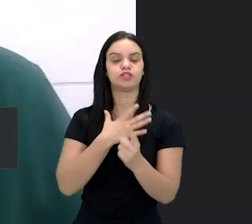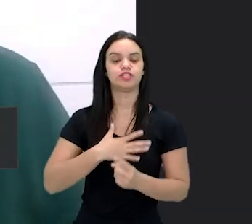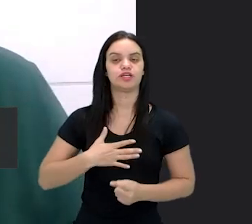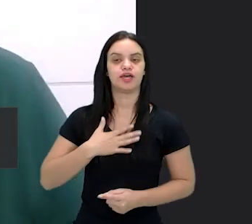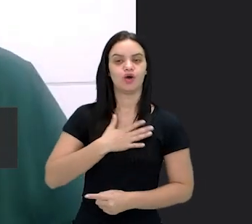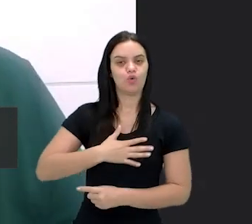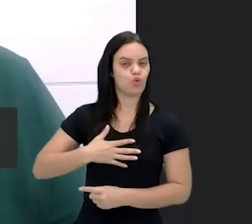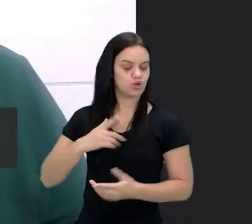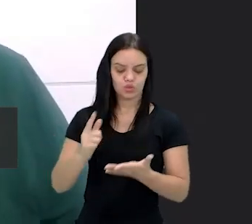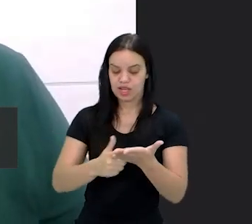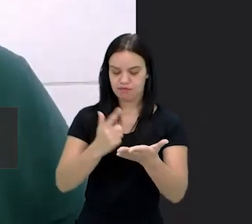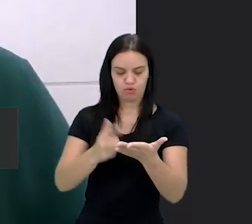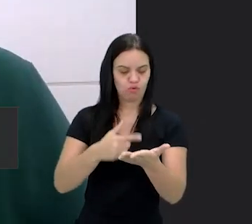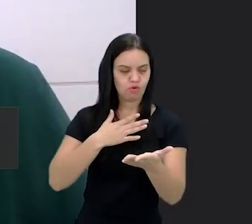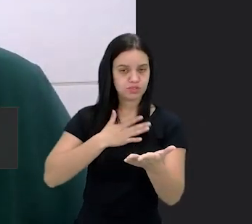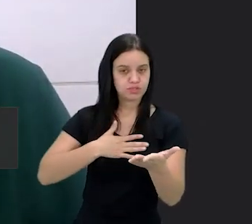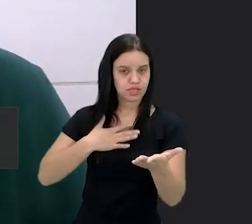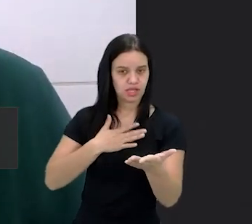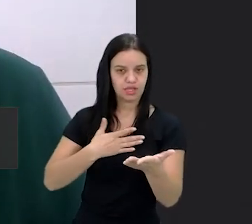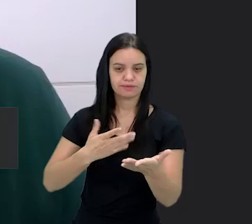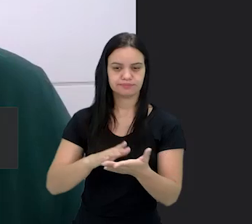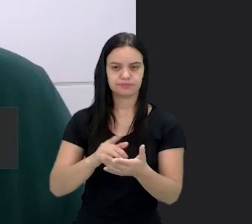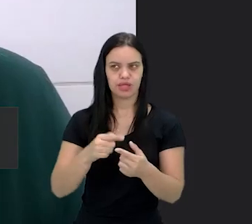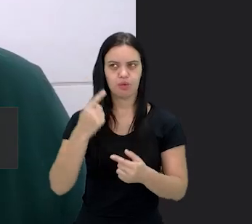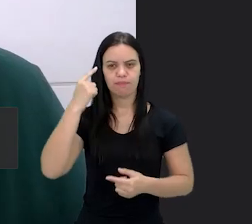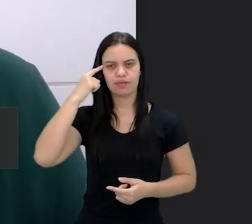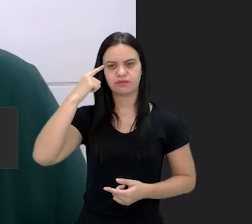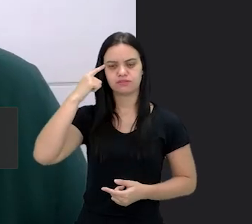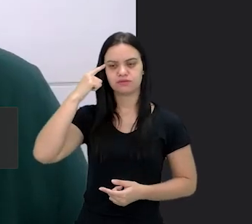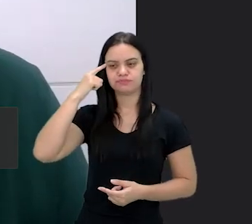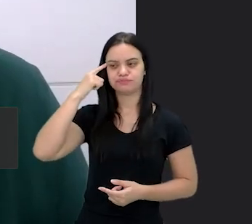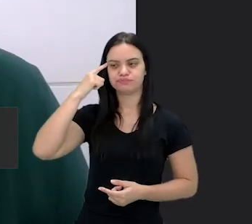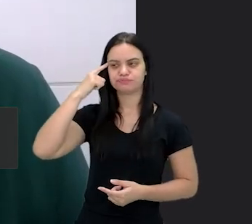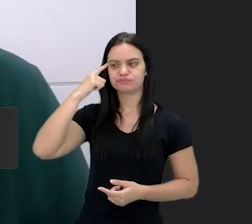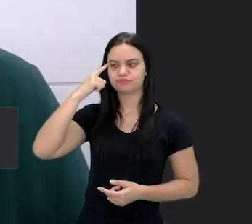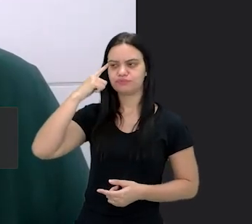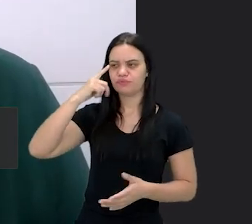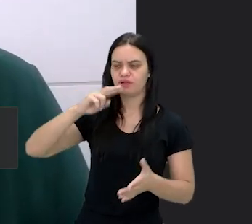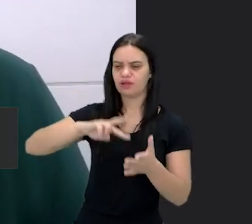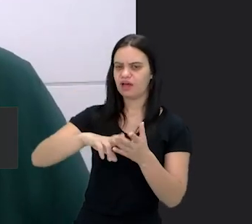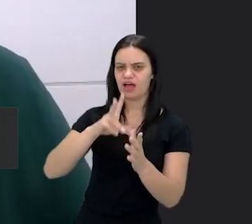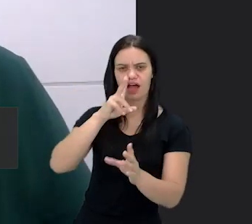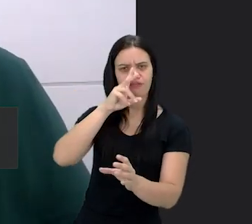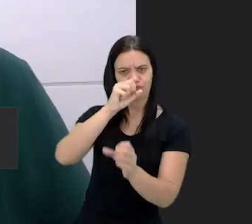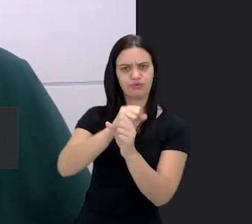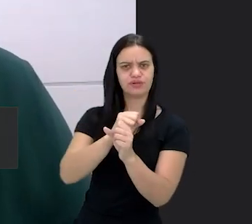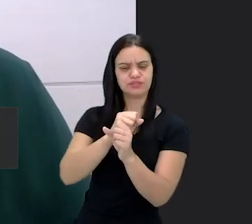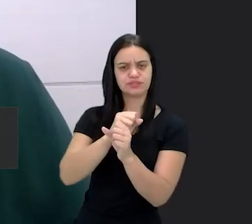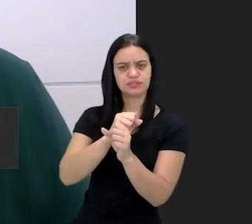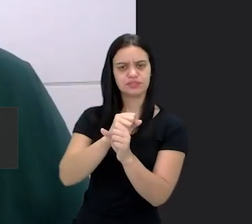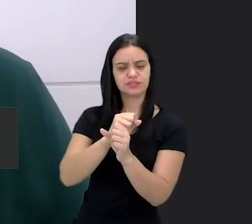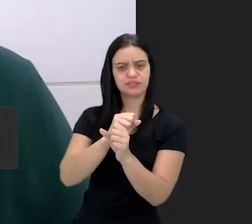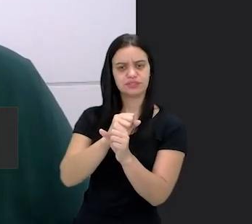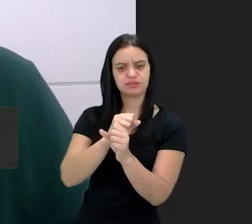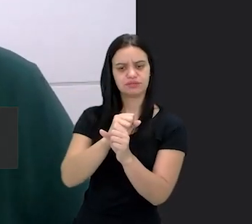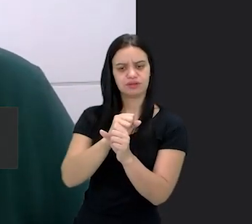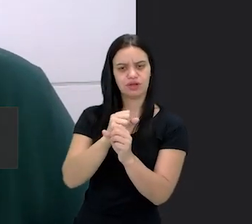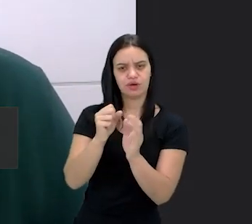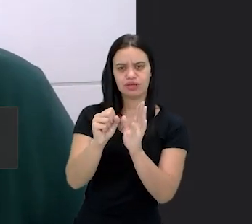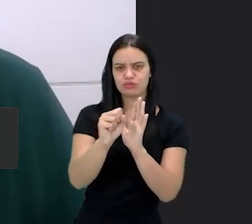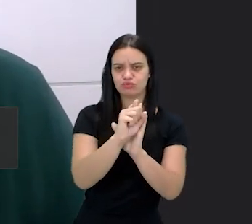do livro. Eu penso que é realmente a força dessa mulher, né? Que no